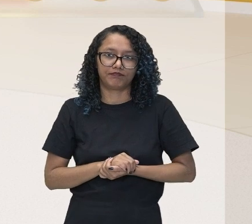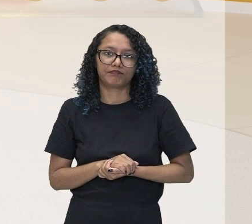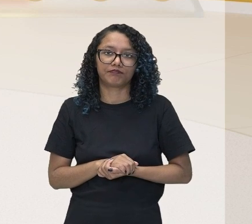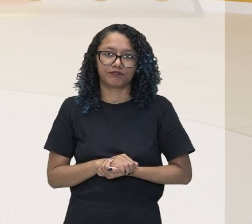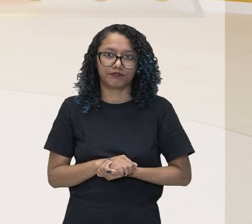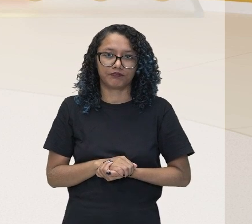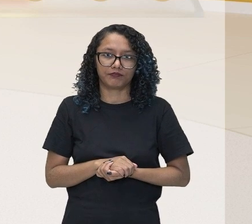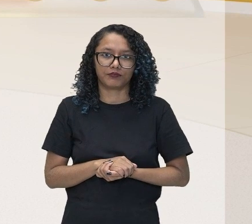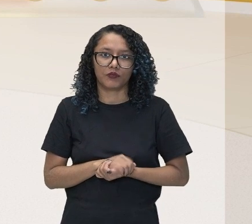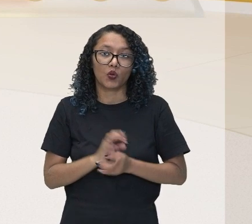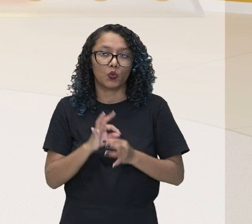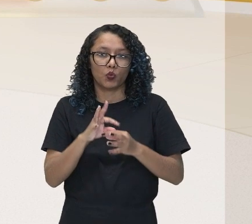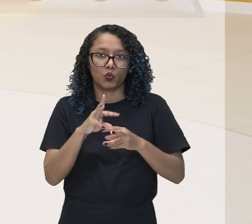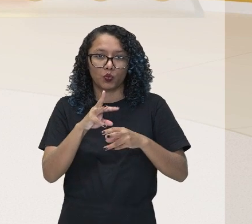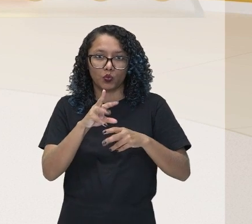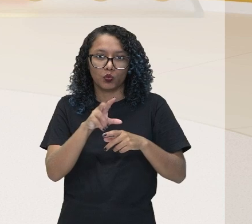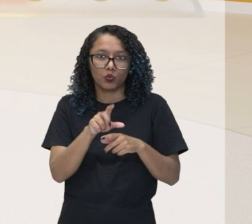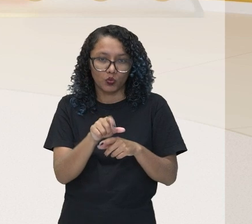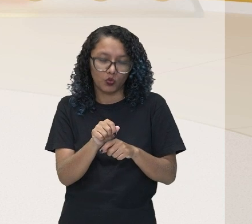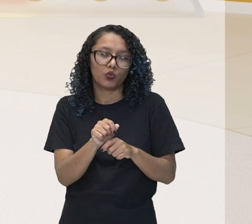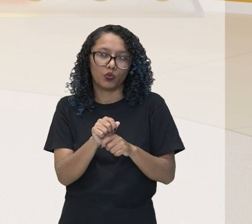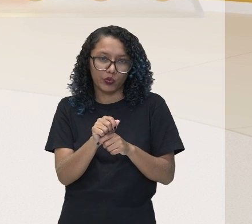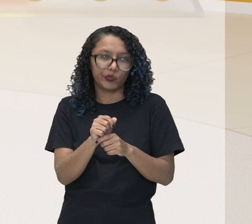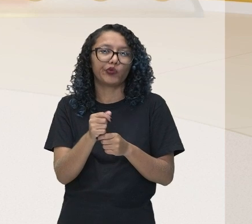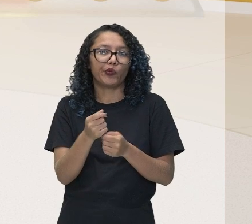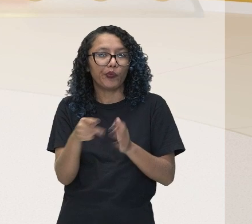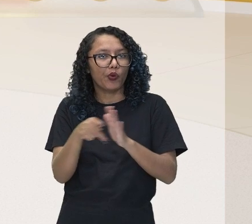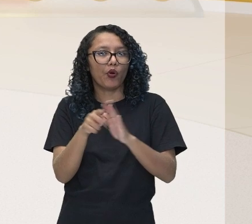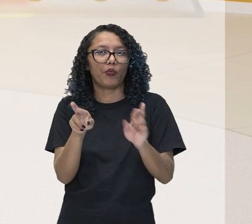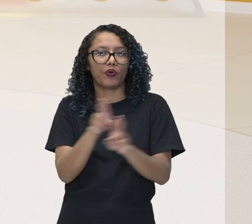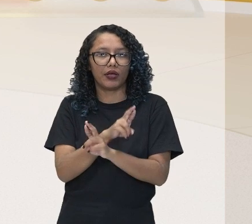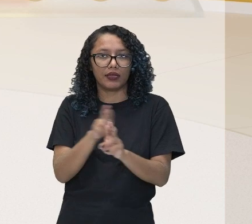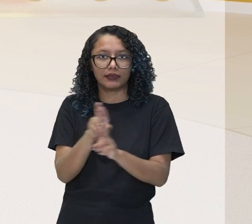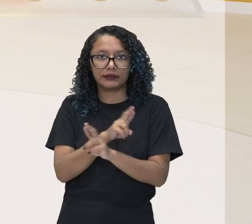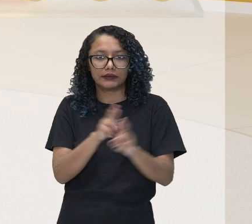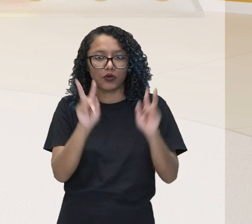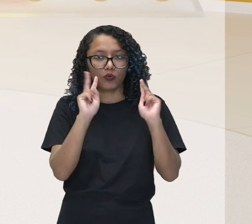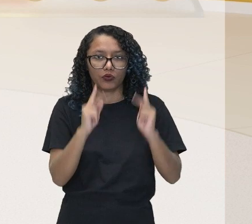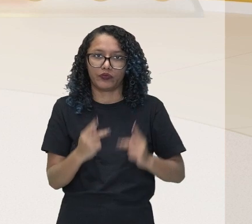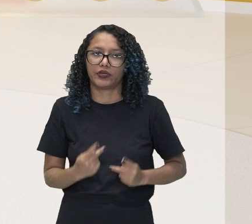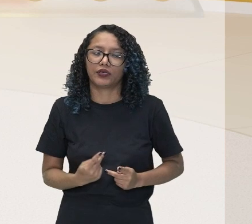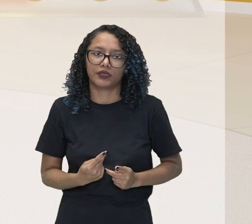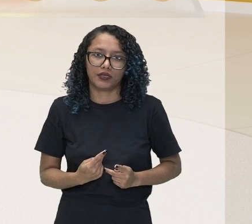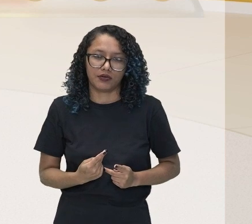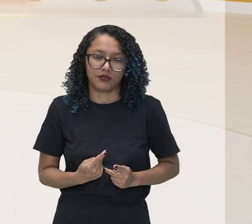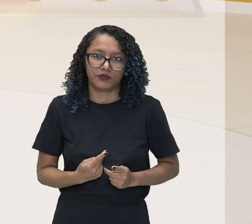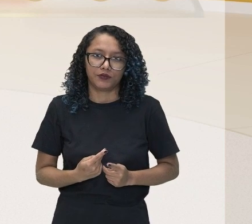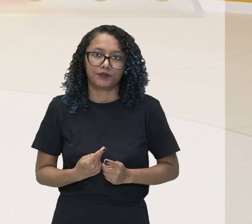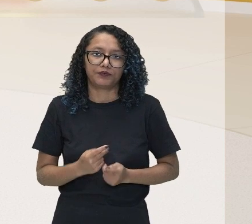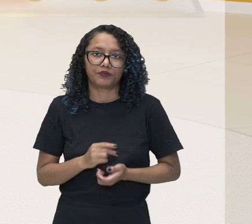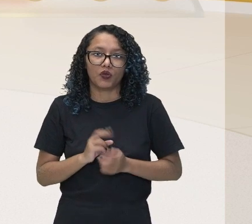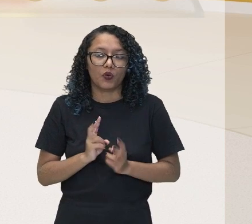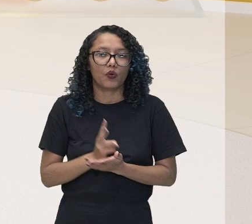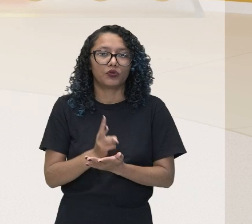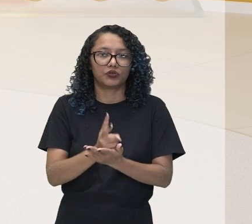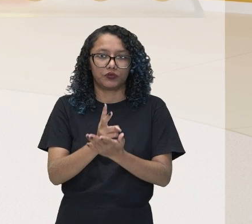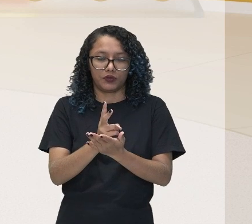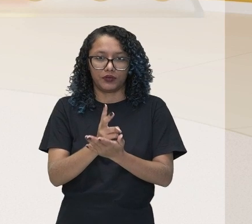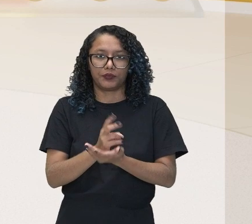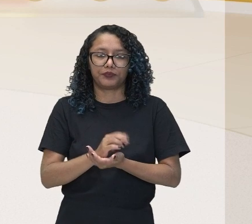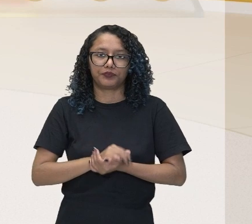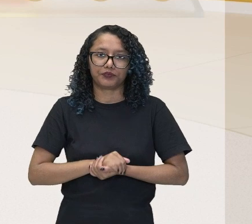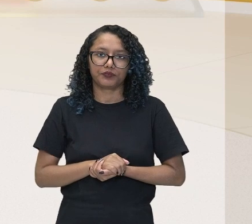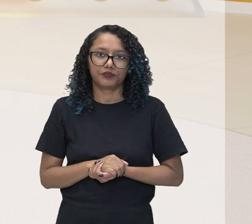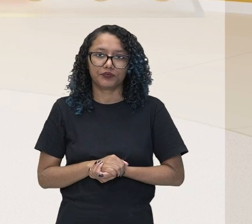tudo isso faz parte das relações, né, dos seres humanos. Agora, quando nós falamos de cultura, a gente vai agora avançar um pouco